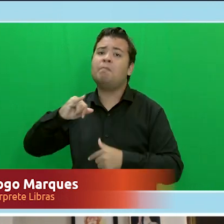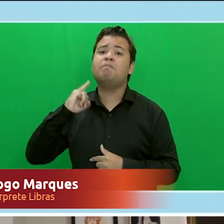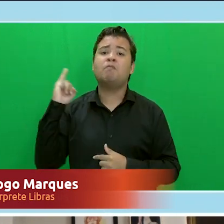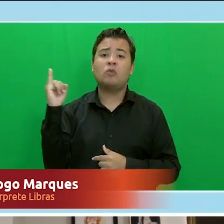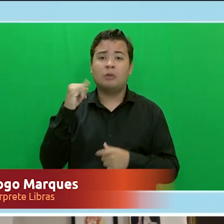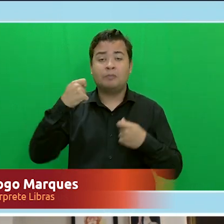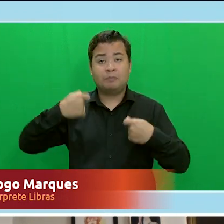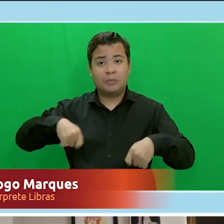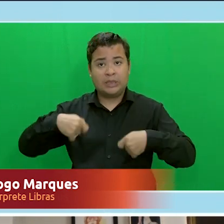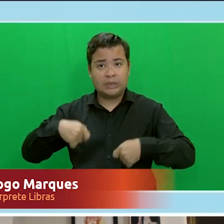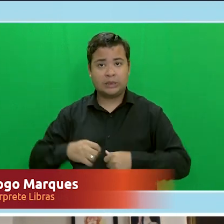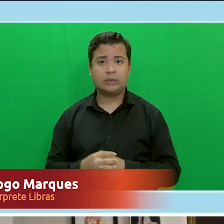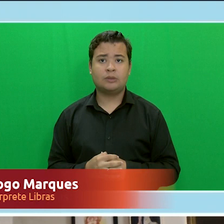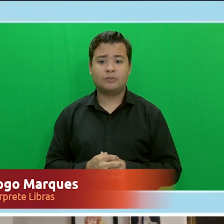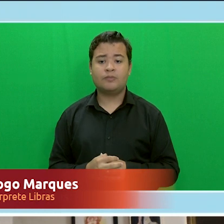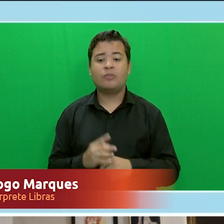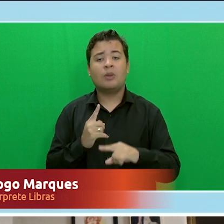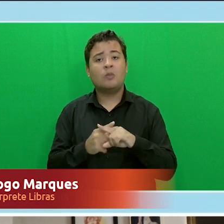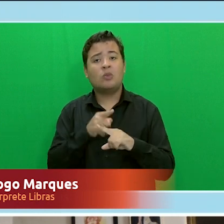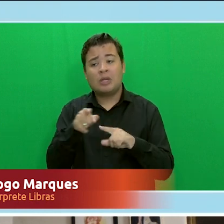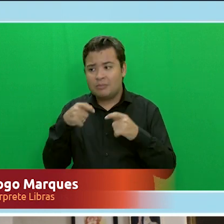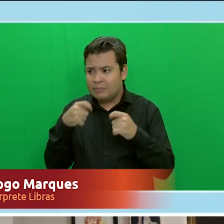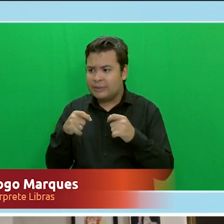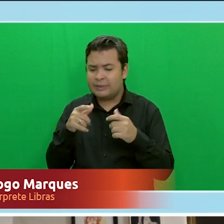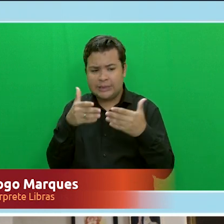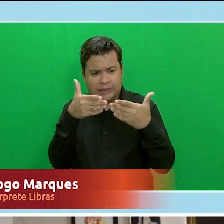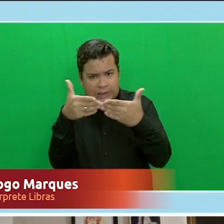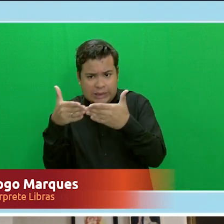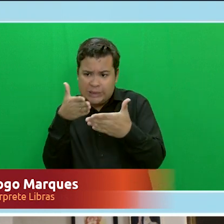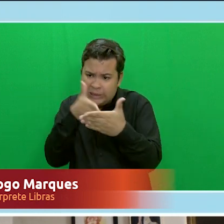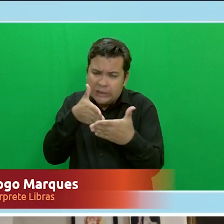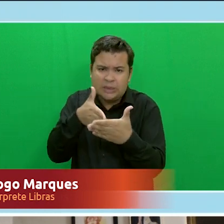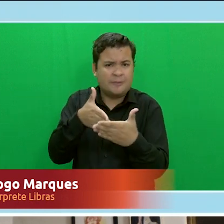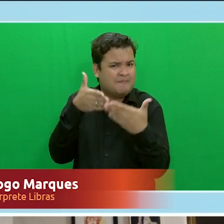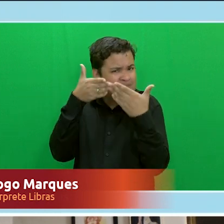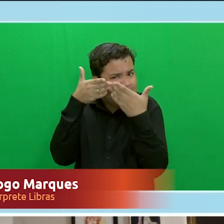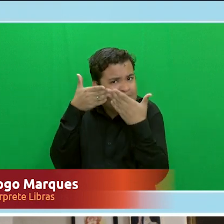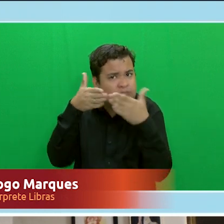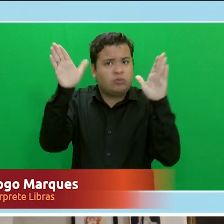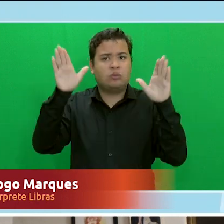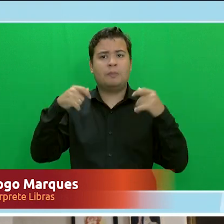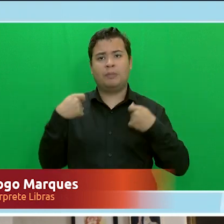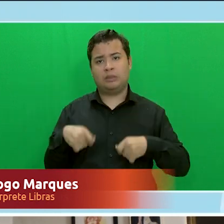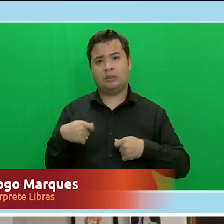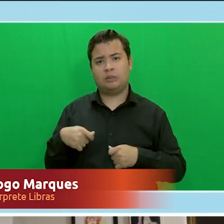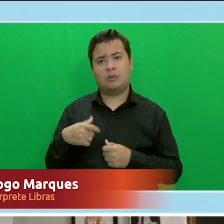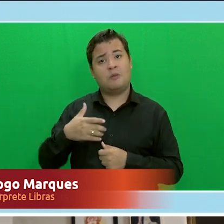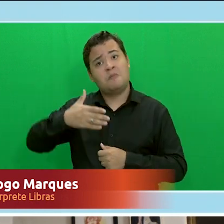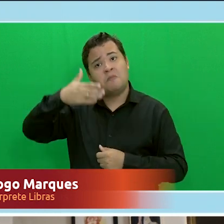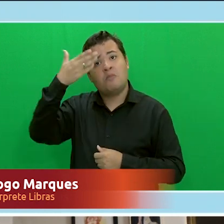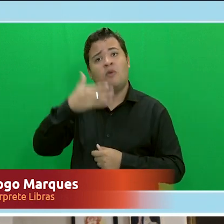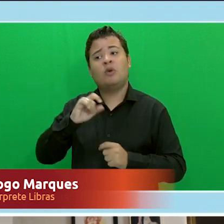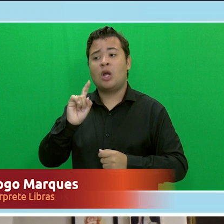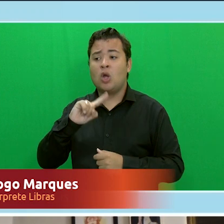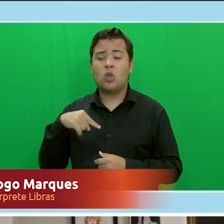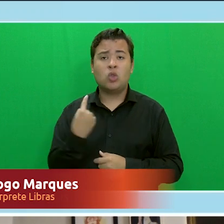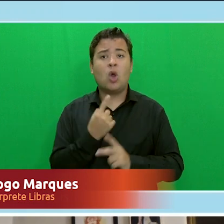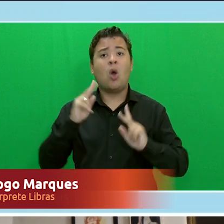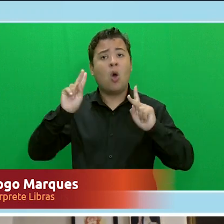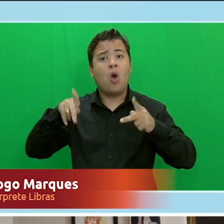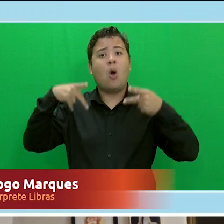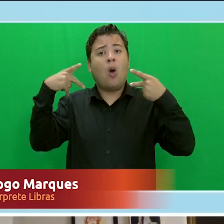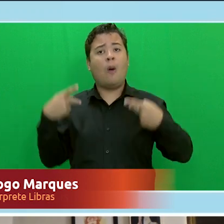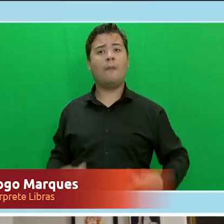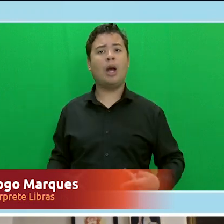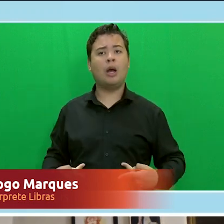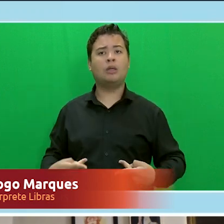vai procurar romper e mostrar que nós, seres humanos, é que